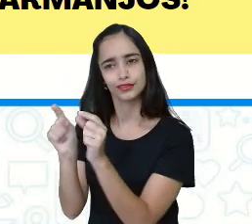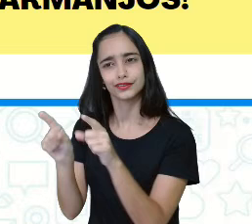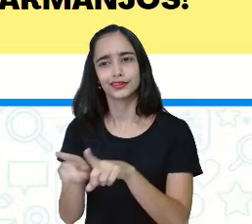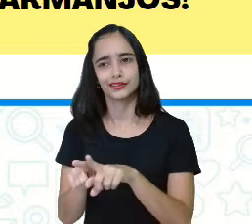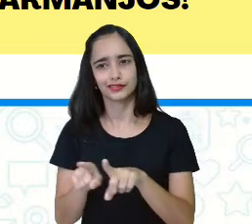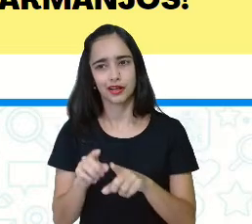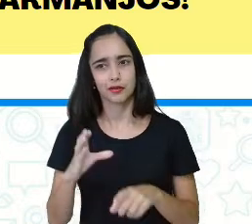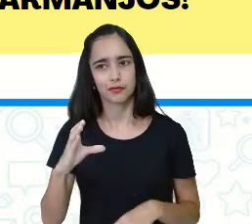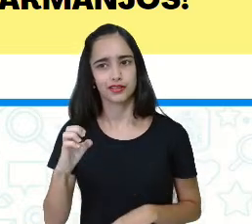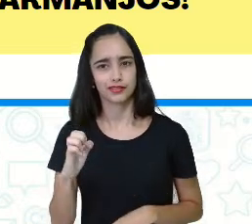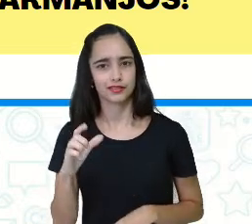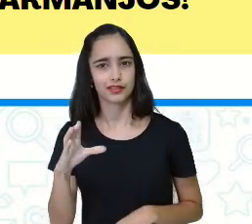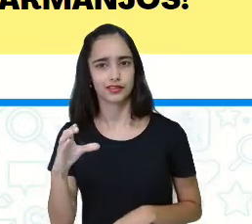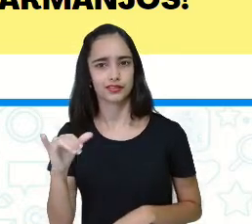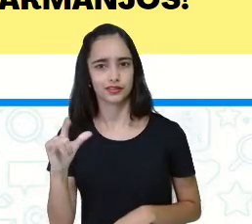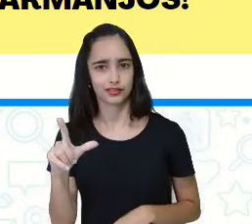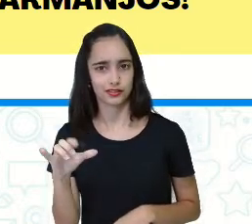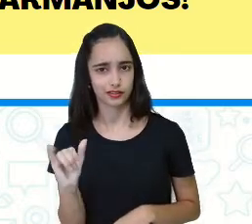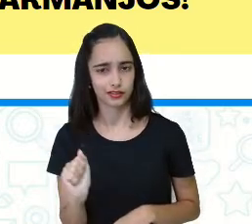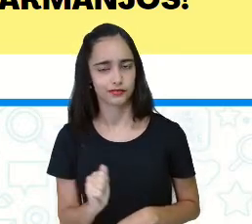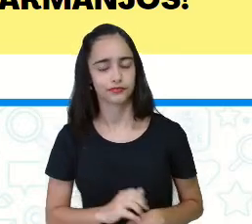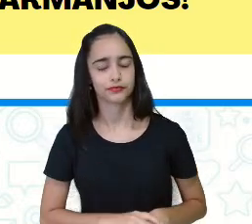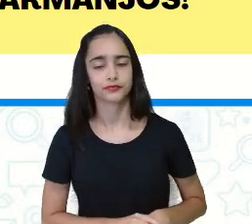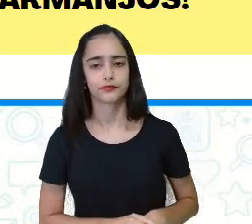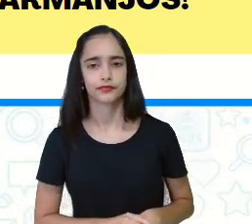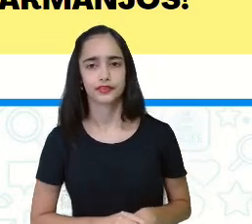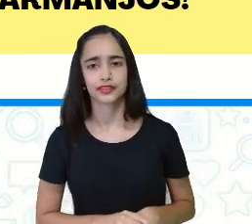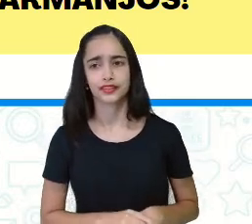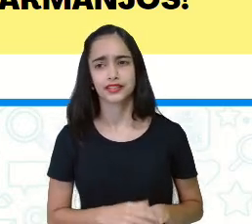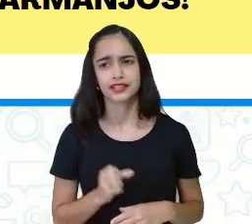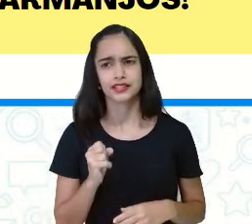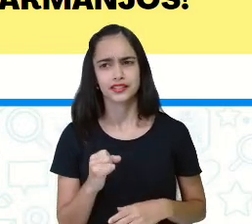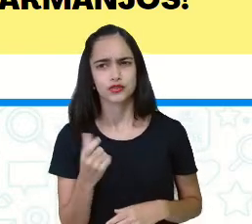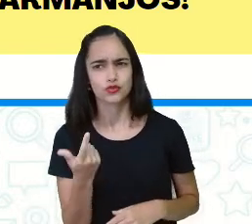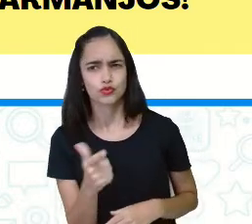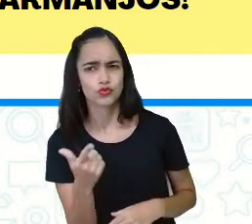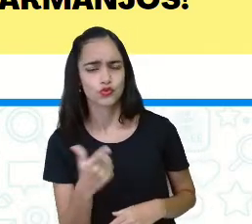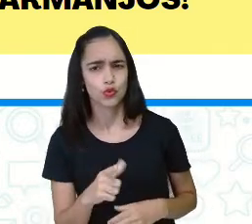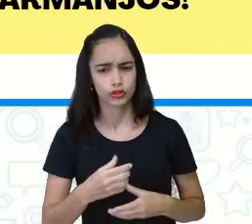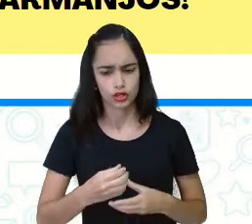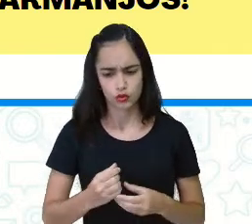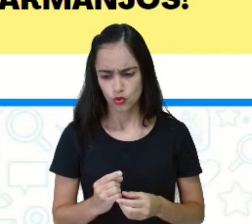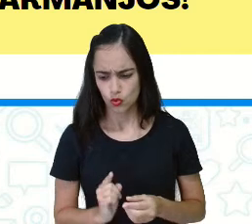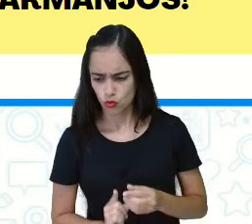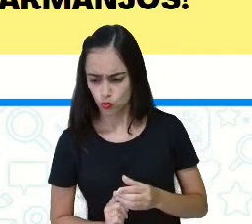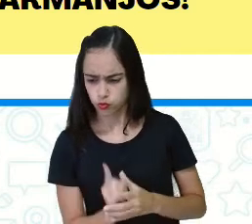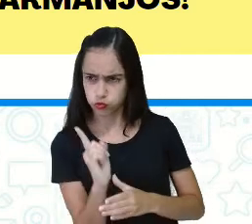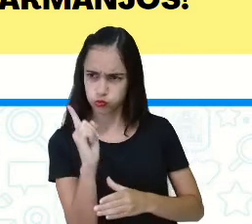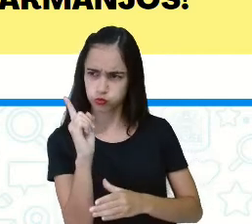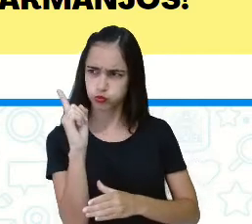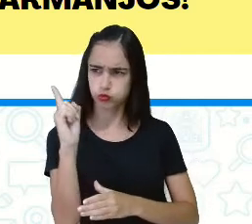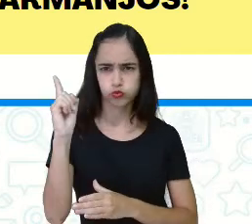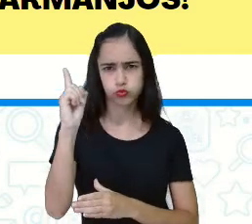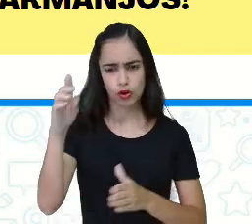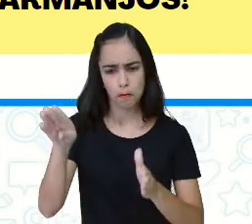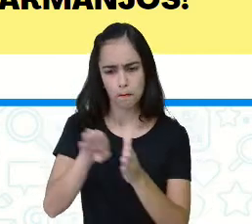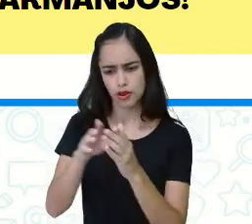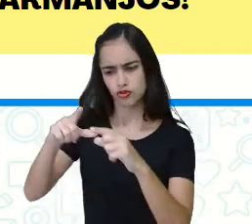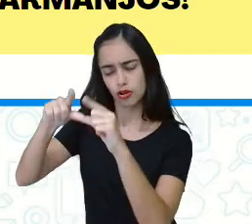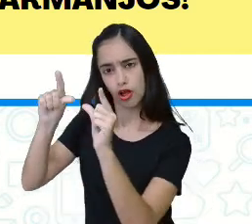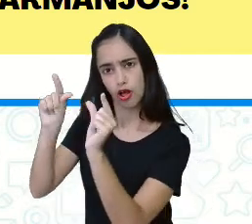Cecília Meirelles esse poema. Enquanto não tem foguetes para ir à lua, os